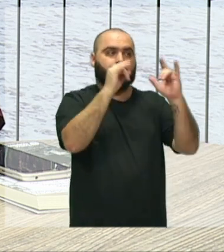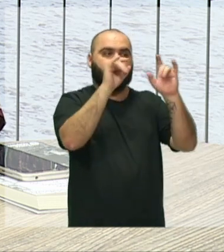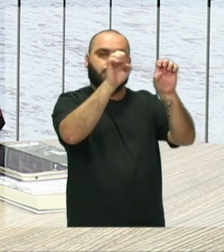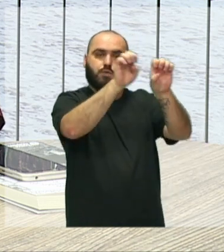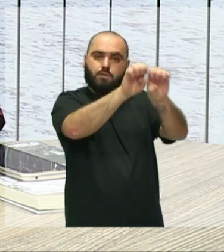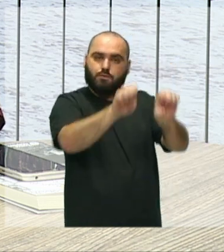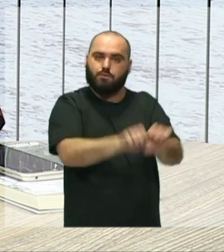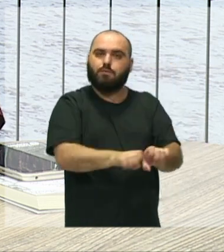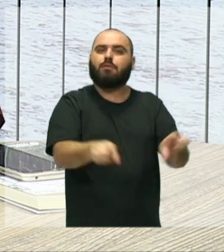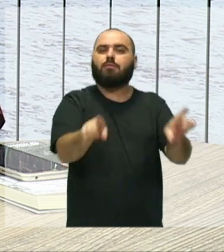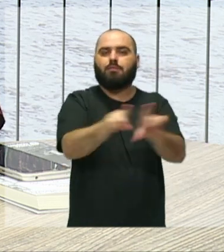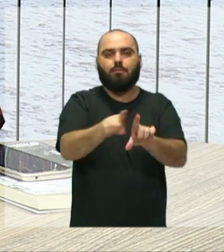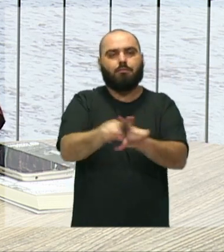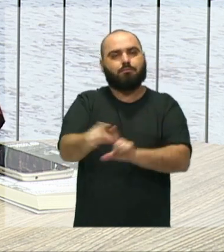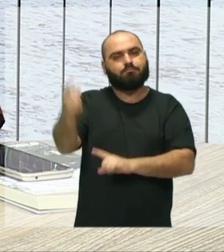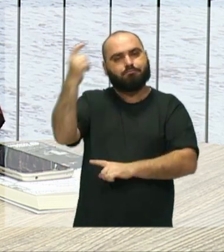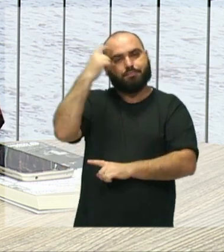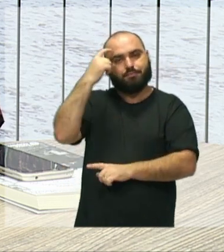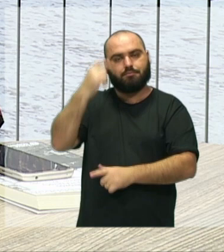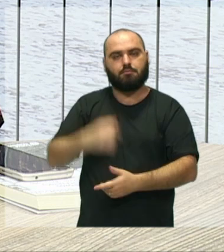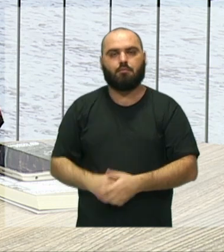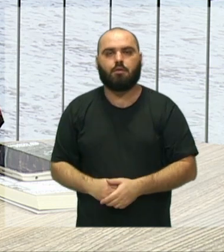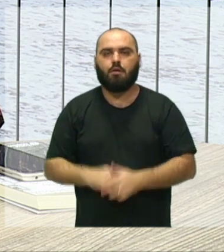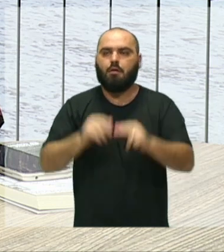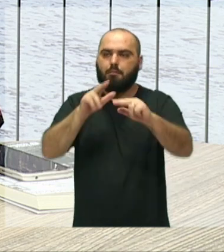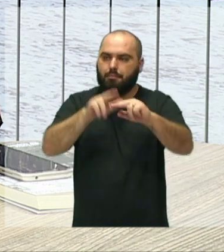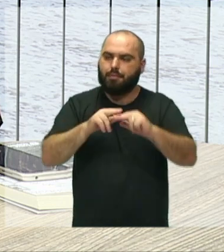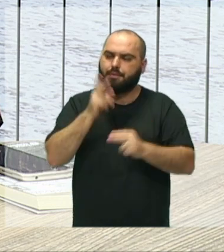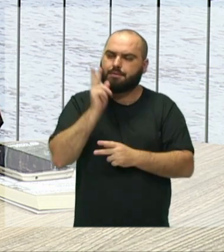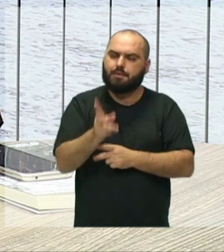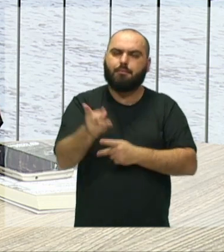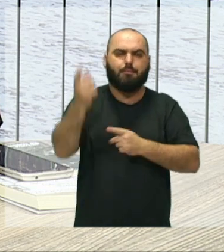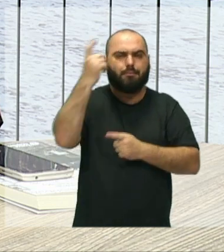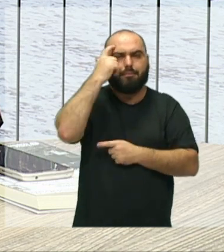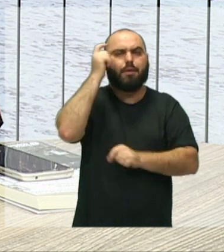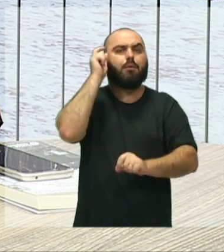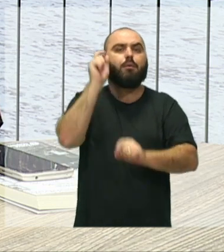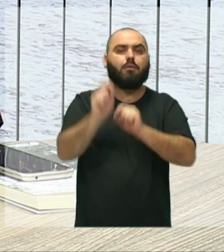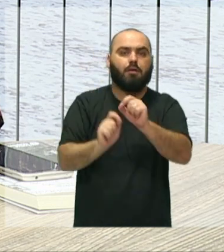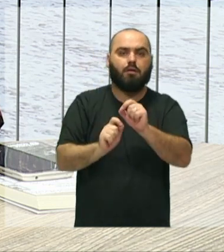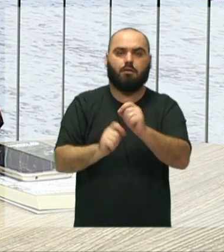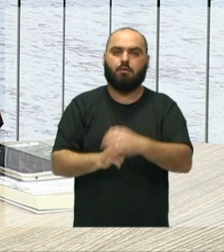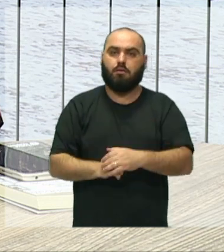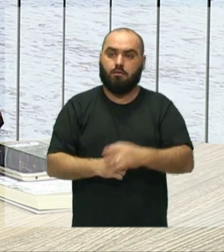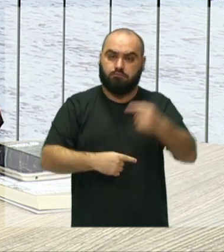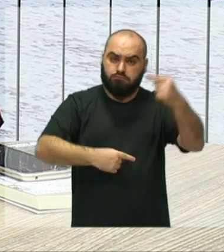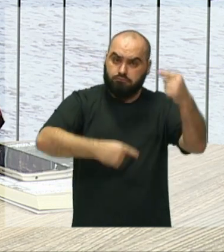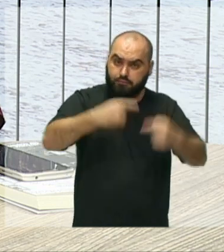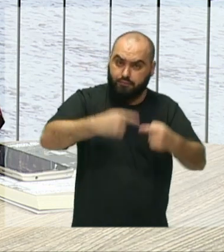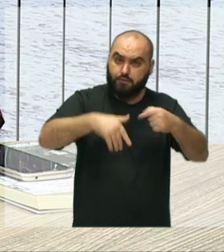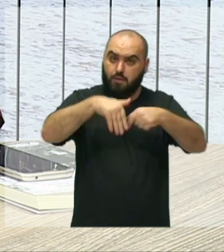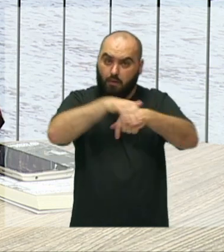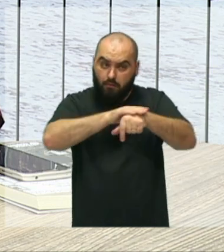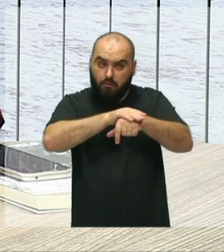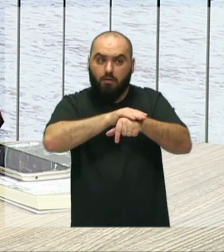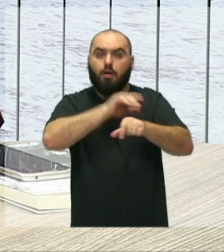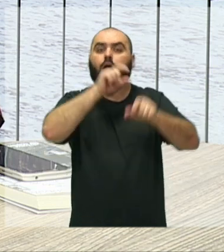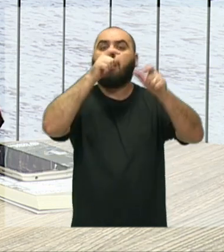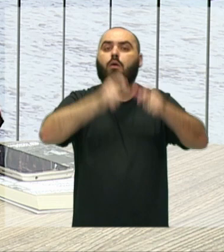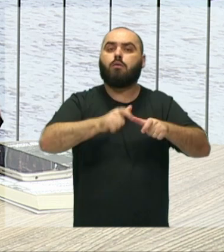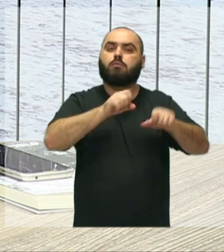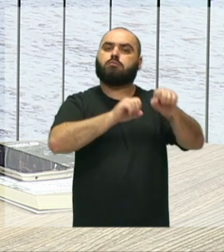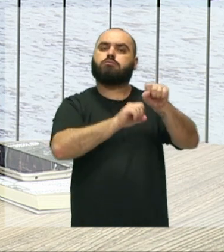na mentalidade. Por isso que eu sempre penso, o caminho, o embate tem que dar pela educação.